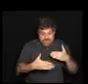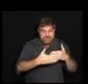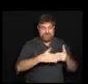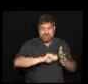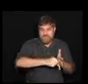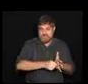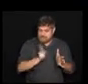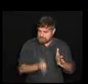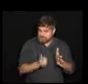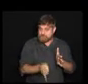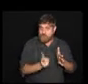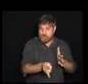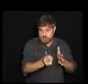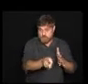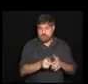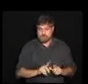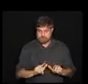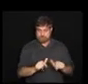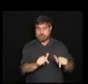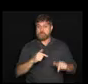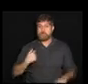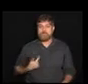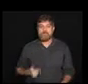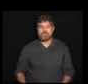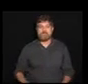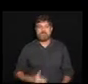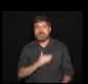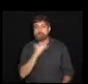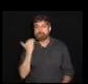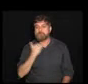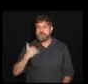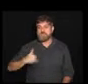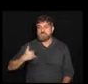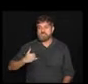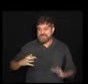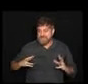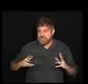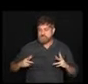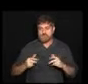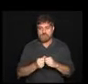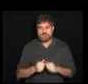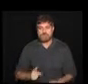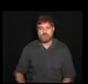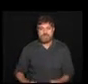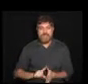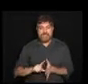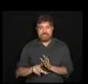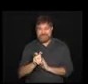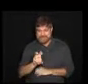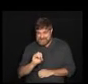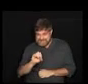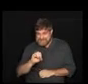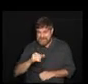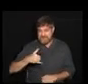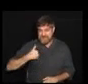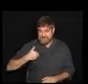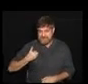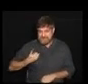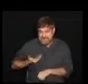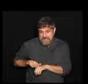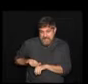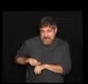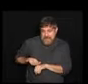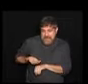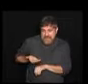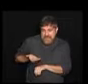reabertas. Aí vai tendo morte em todas as faixas etárias e, a partir de 50 anos, a taxa de